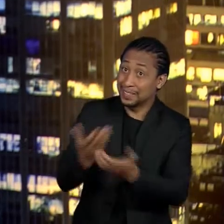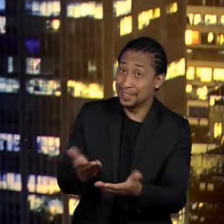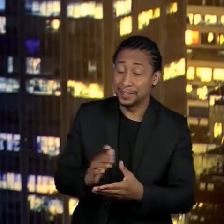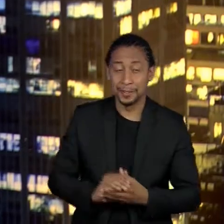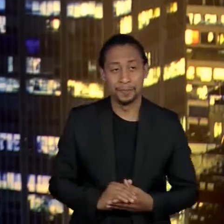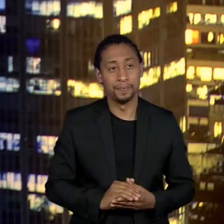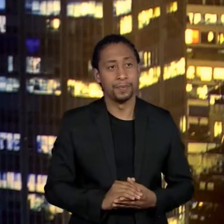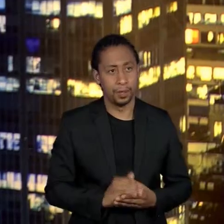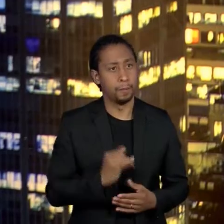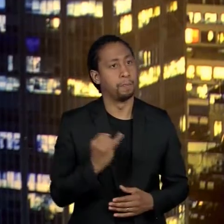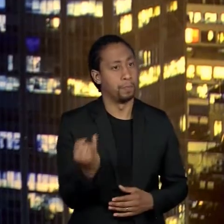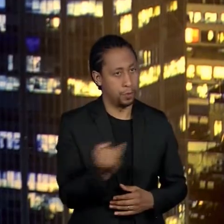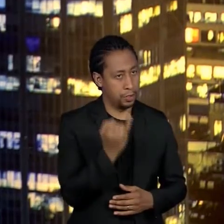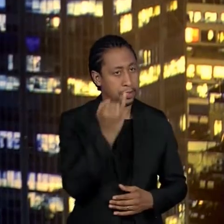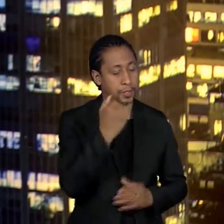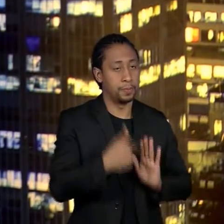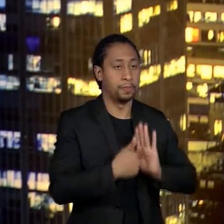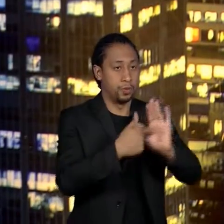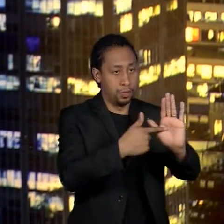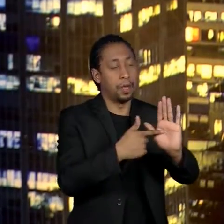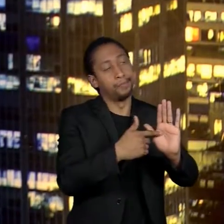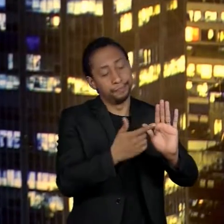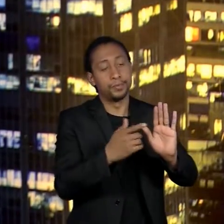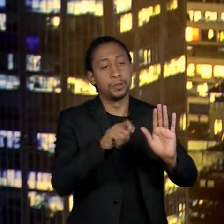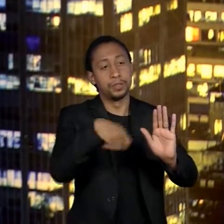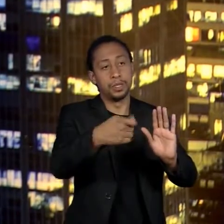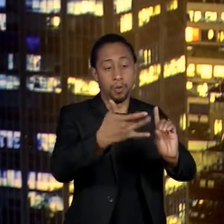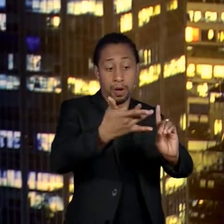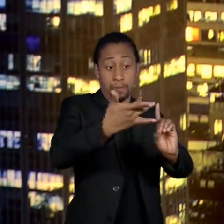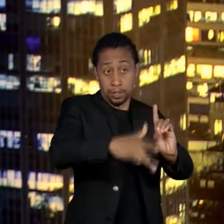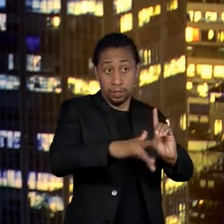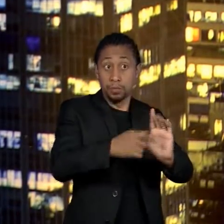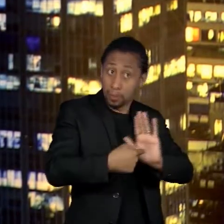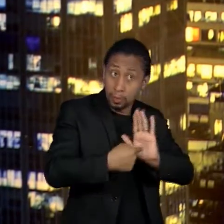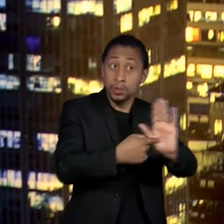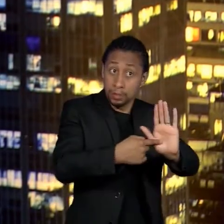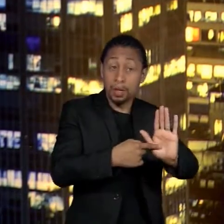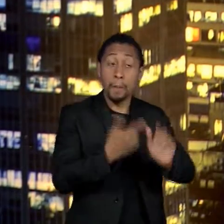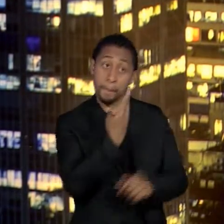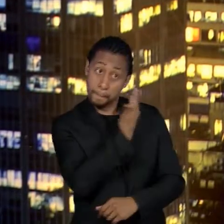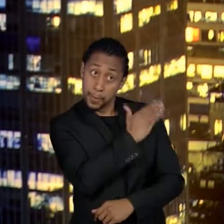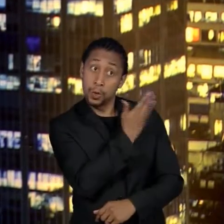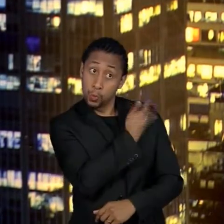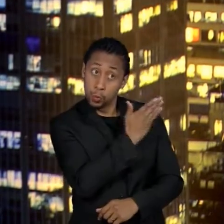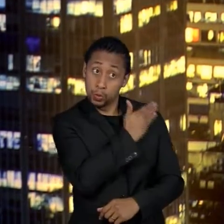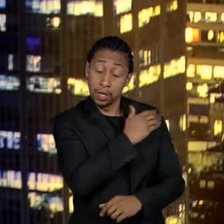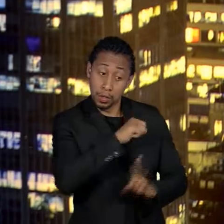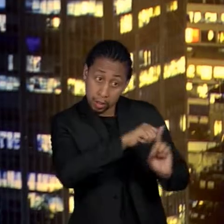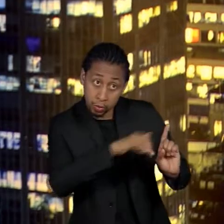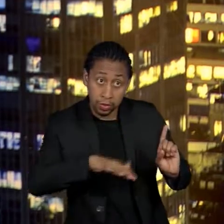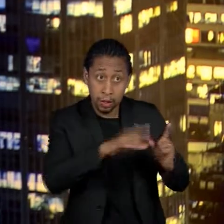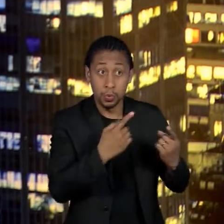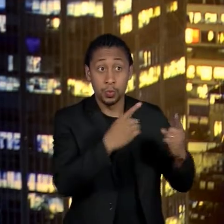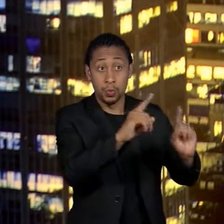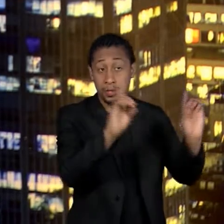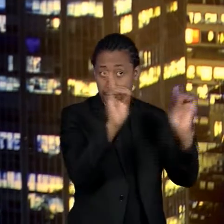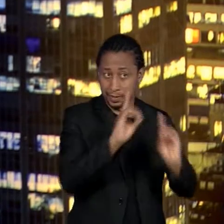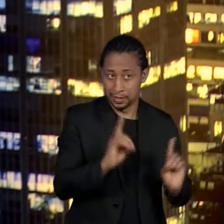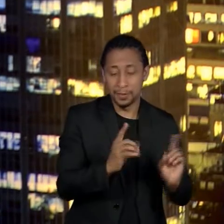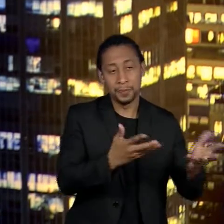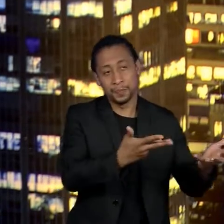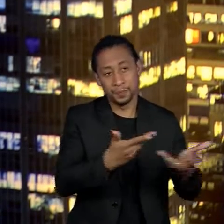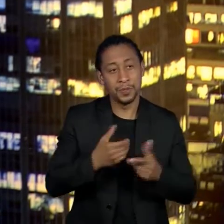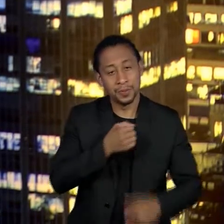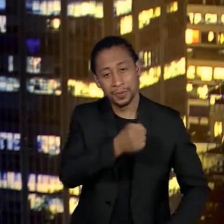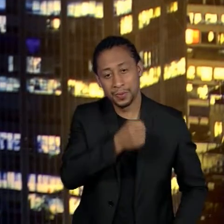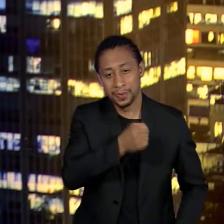usar o termo capacitismo para nomear os preconceitos da sociedade em relação às pessoas com deficiência. Nós vamos ouvir a opinião do jornalista